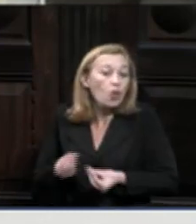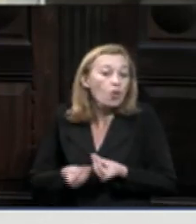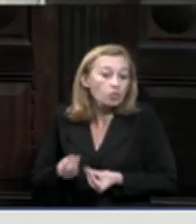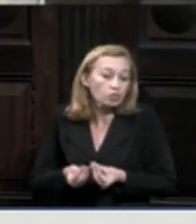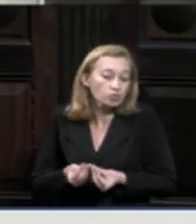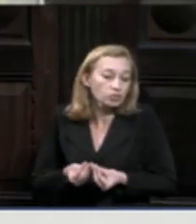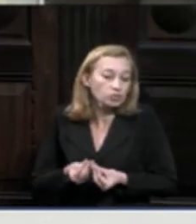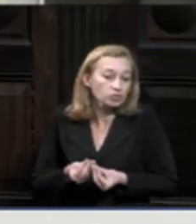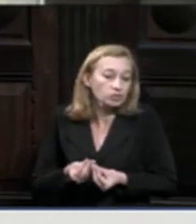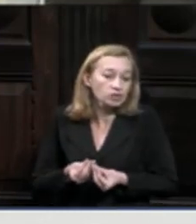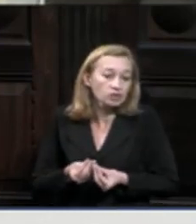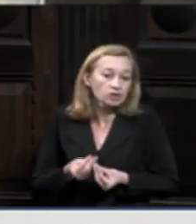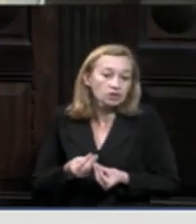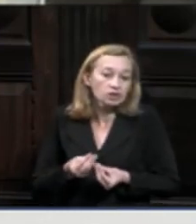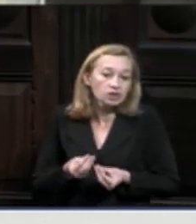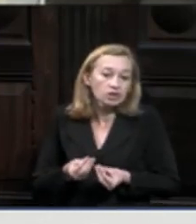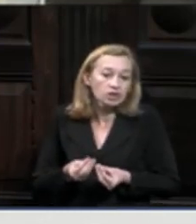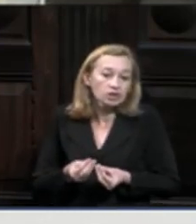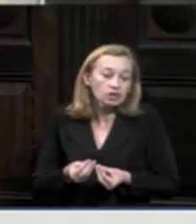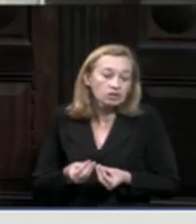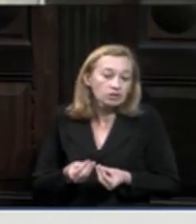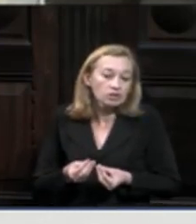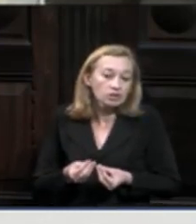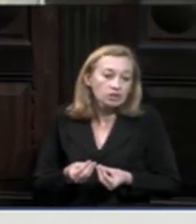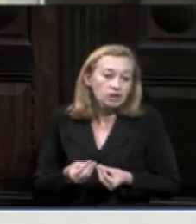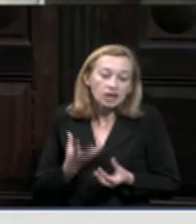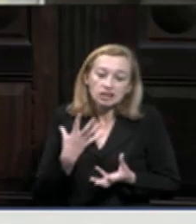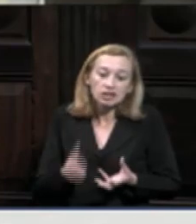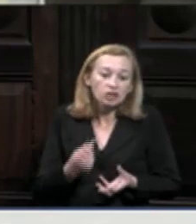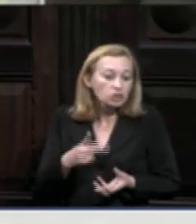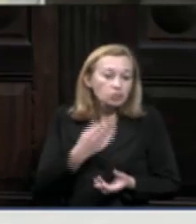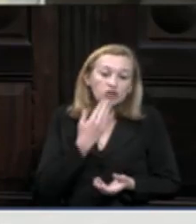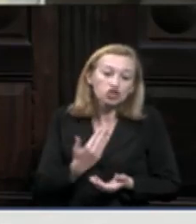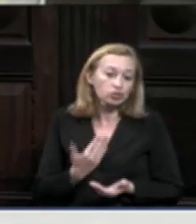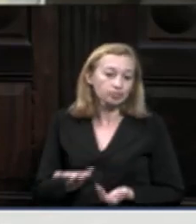atender a solicitação de Vossa Excelência neste aspecto.